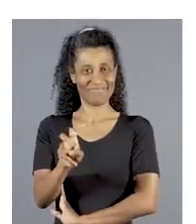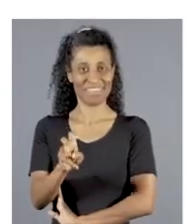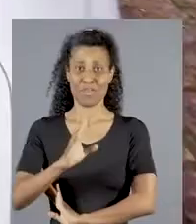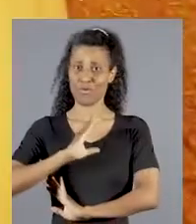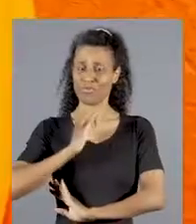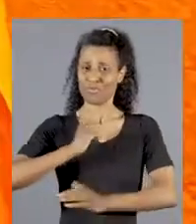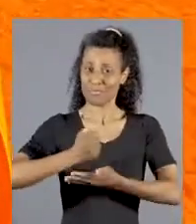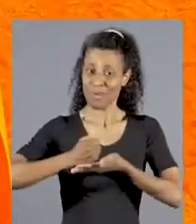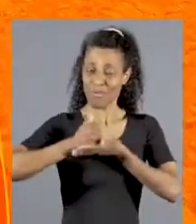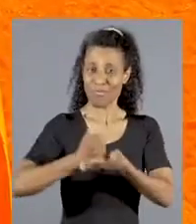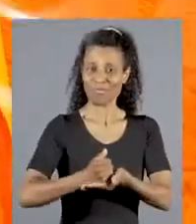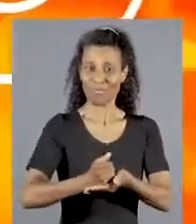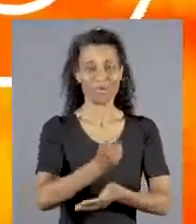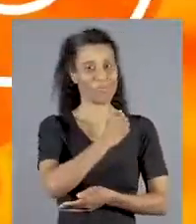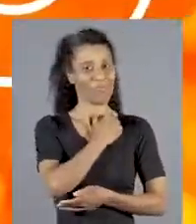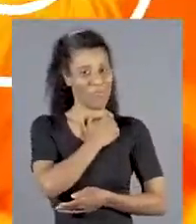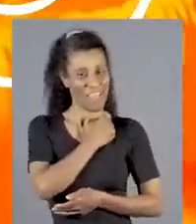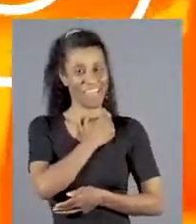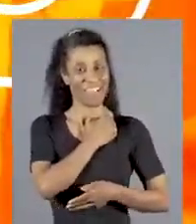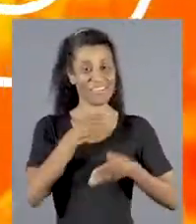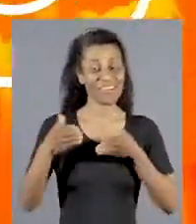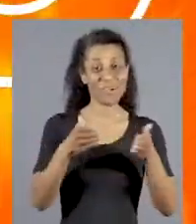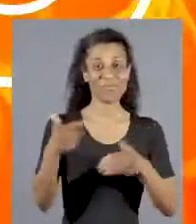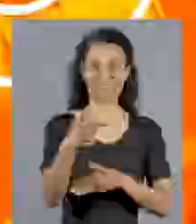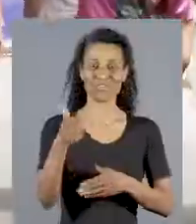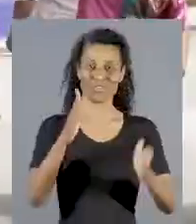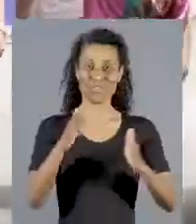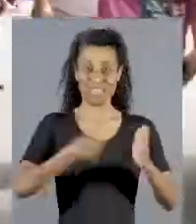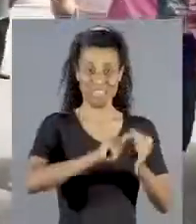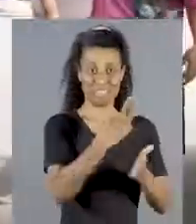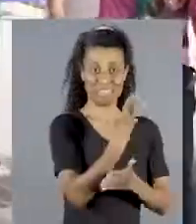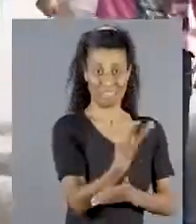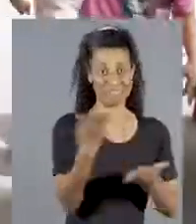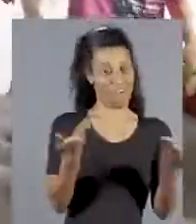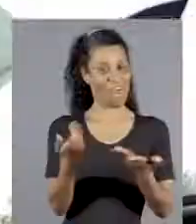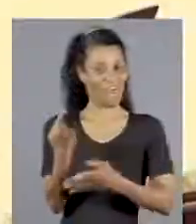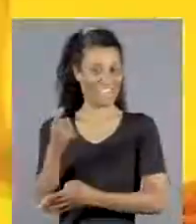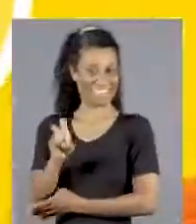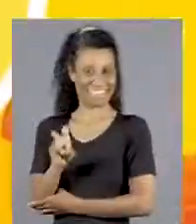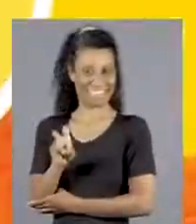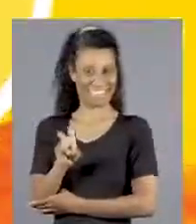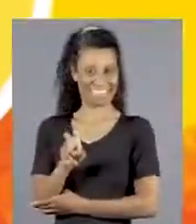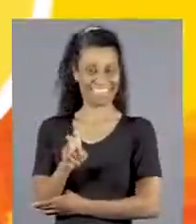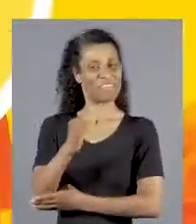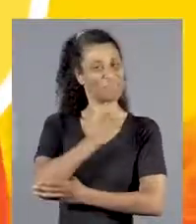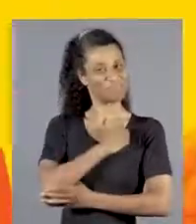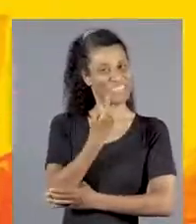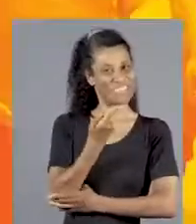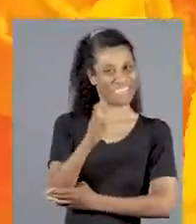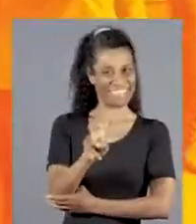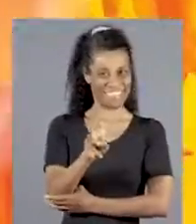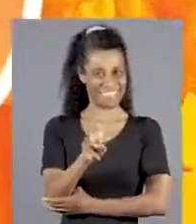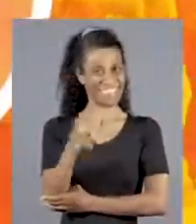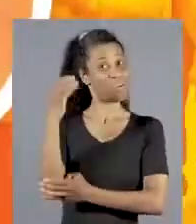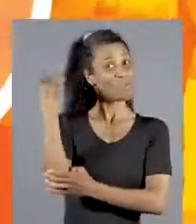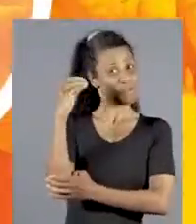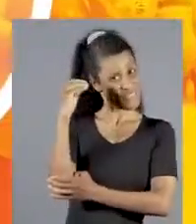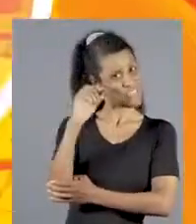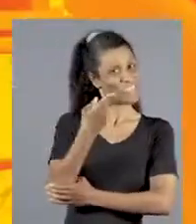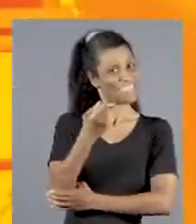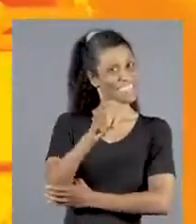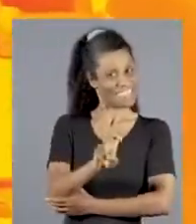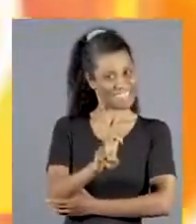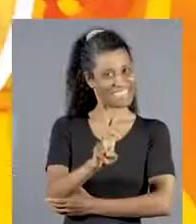15. Fortunati apoia Melo rumo ao segundo turno. Quem ia de 14, agora vai de 15. Melo é